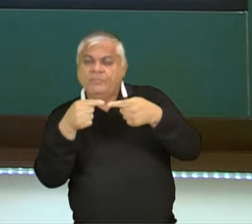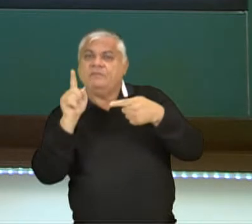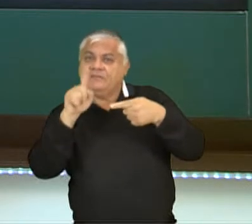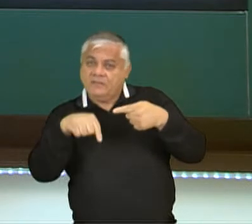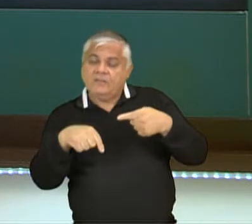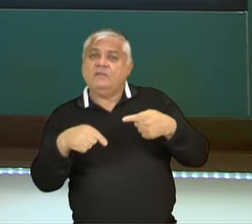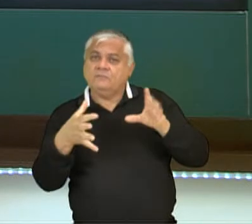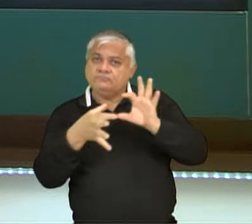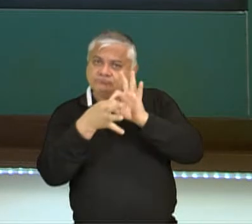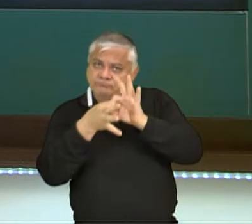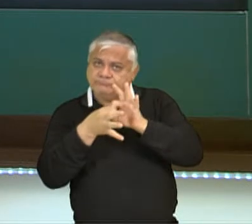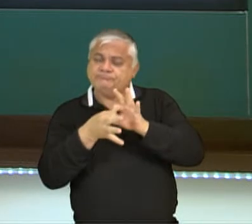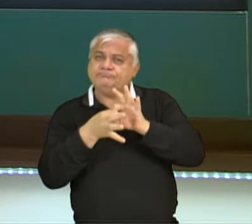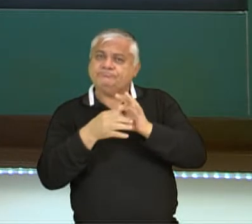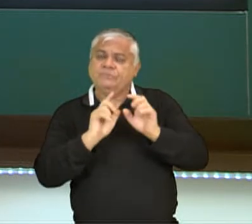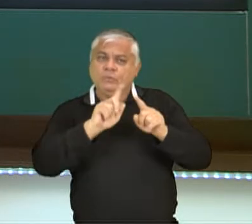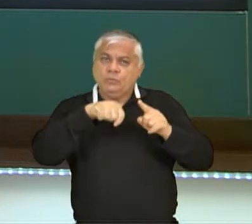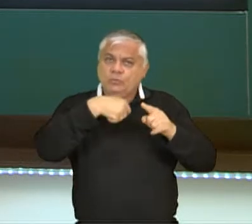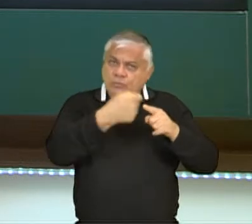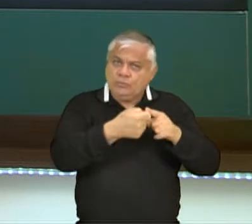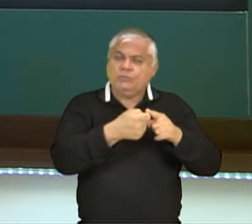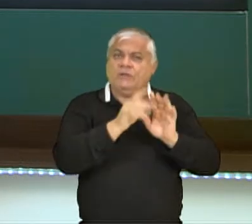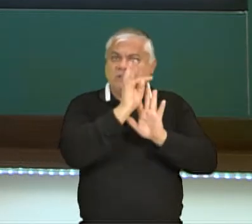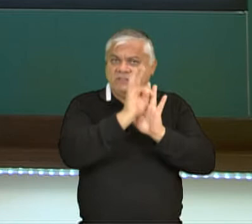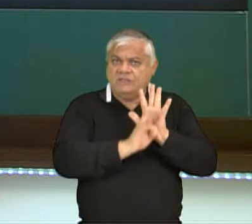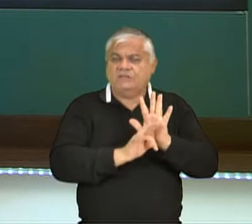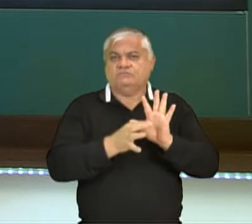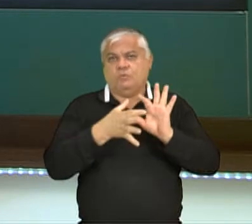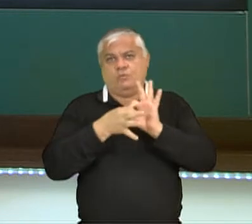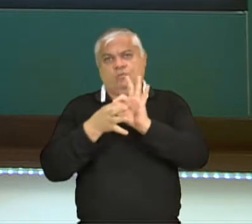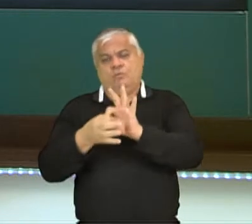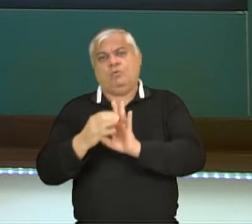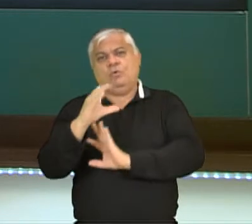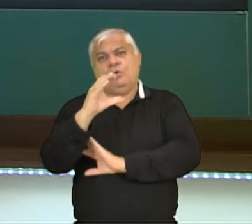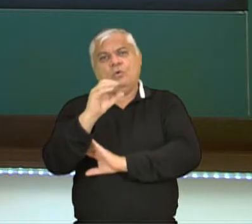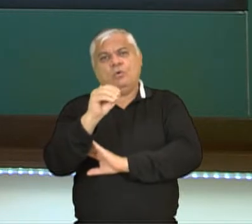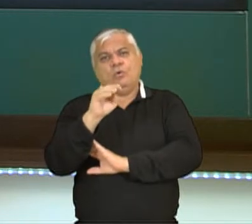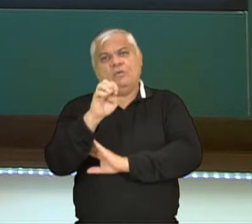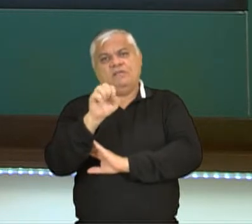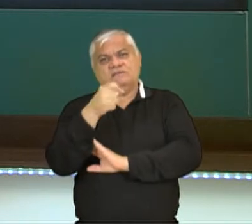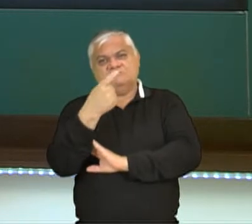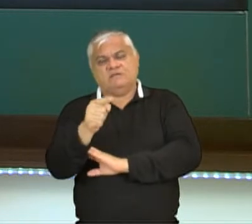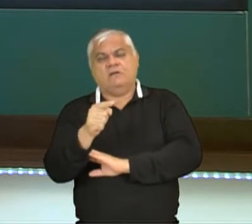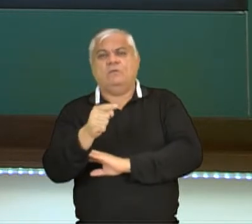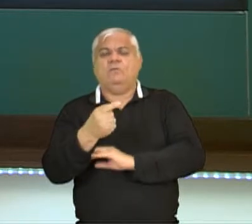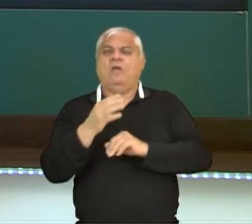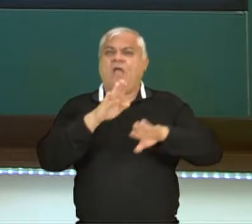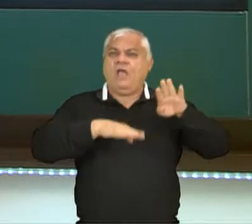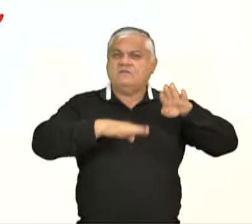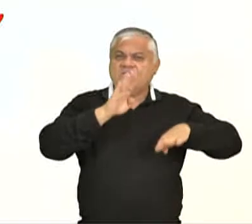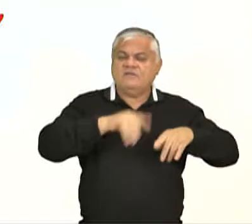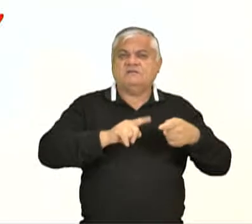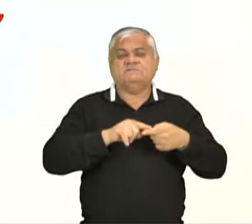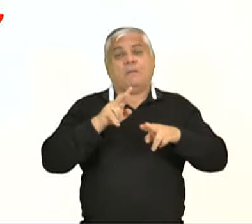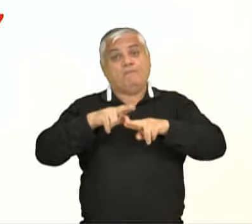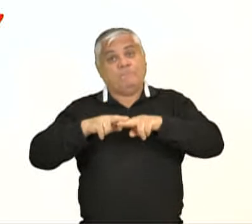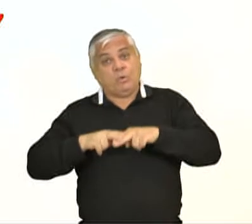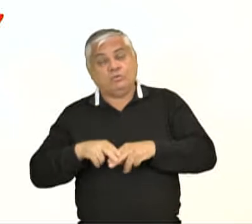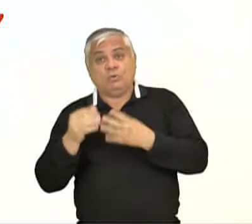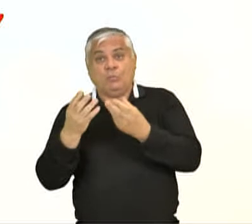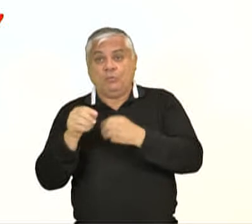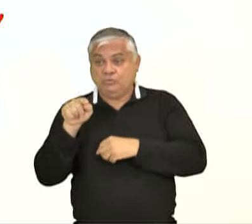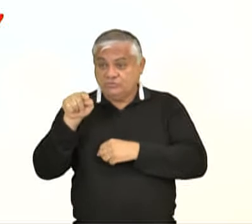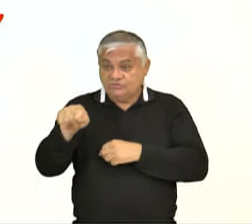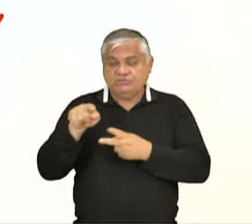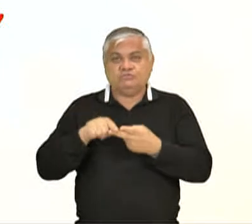essa função, né, de atribuir ao texto maior coesão. Então, muitas vezes, pois, muito disso, tudo